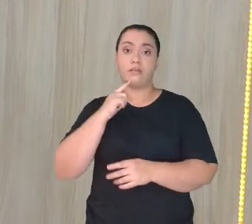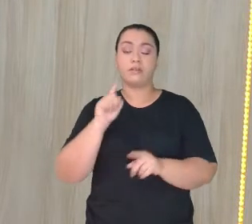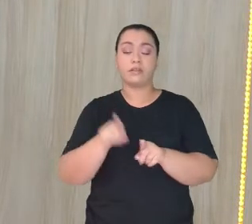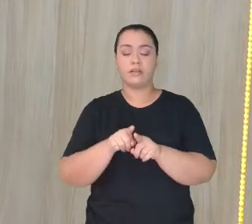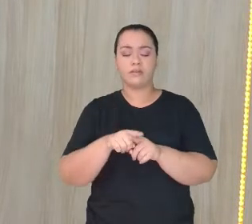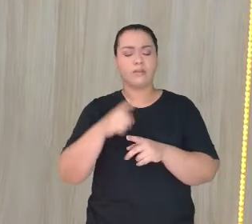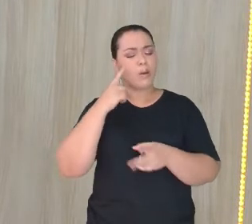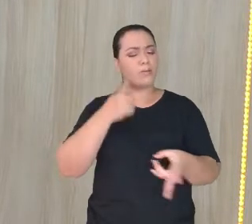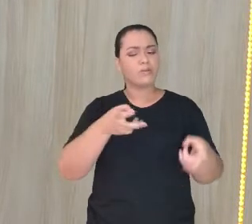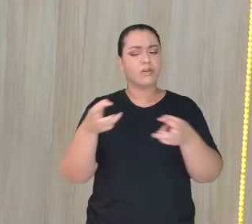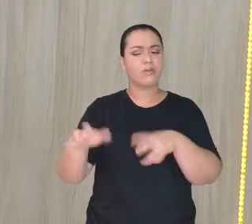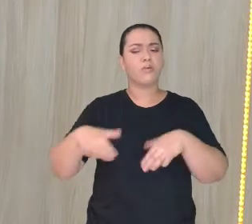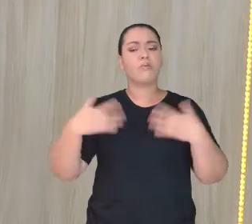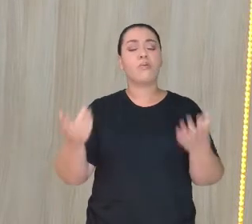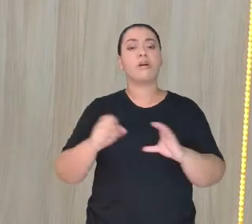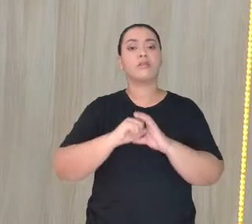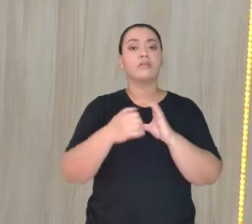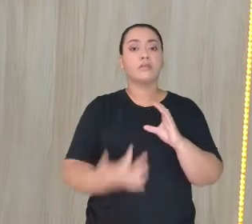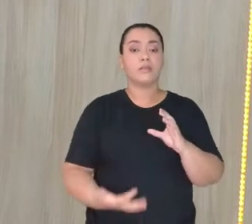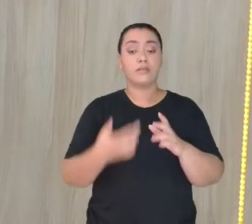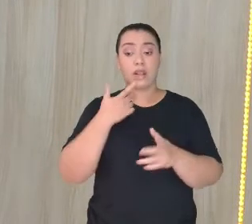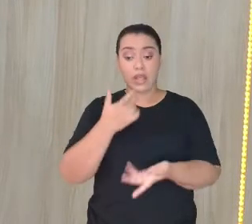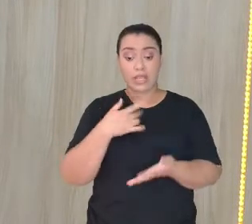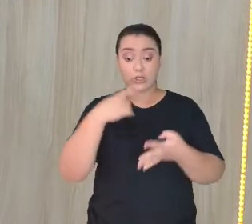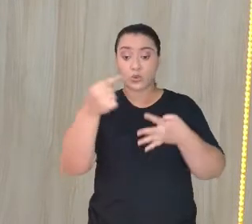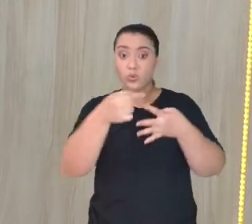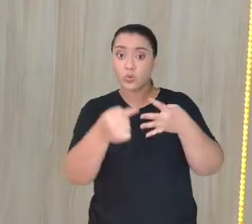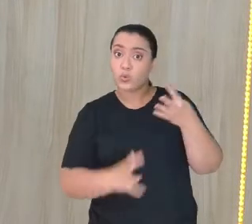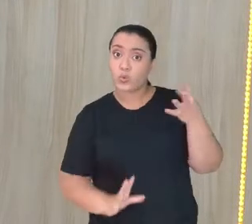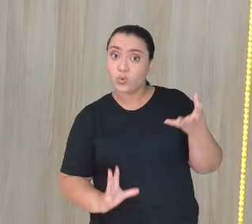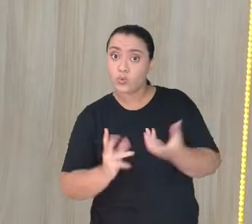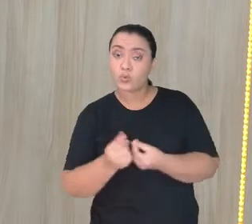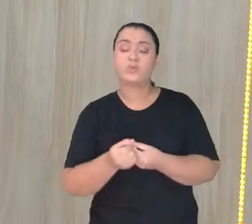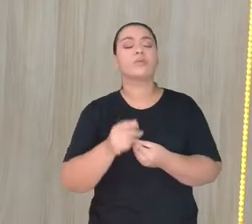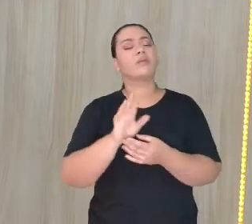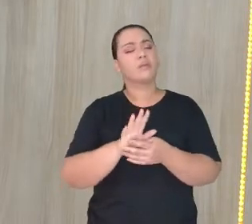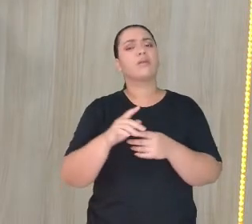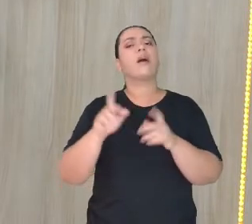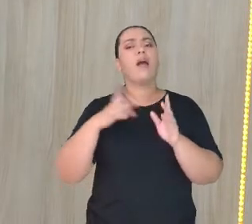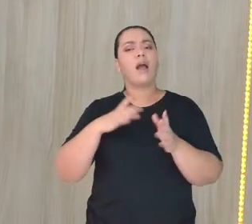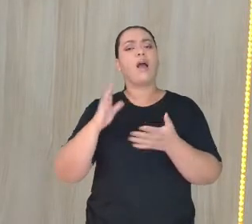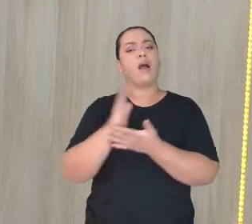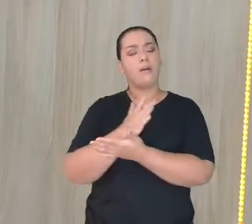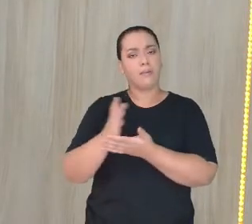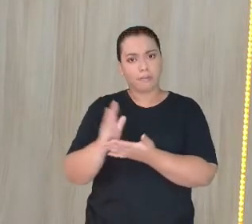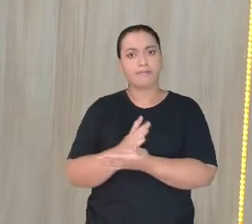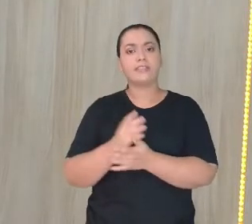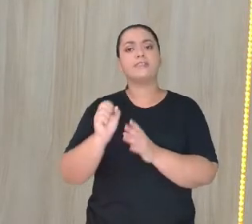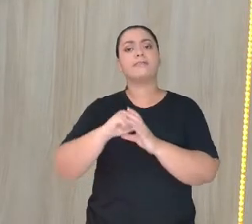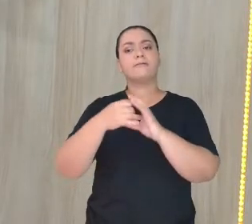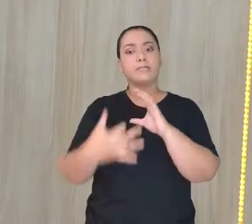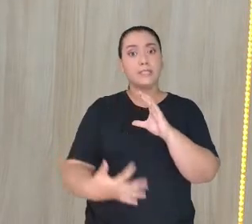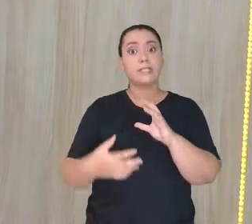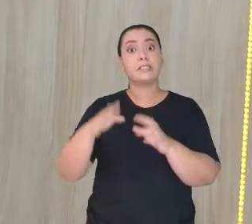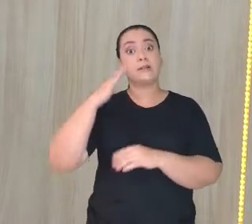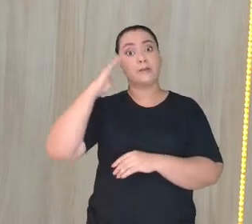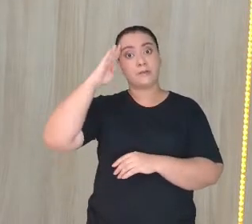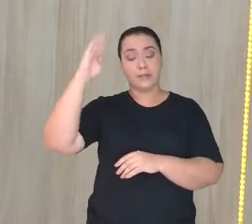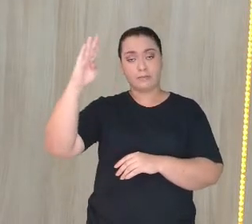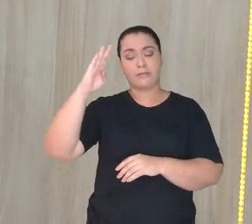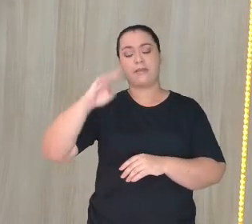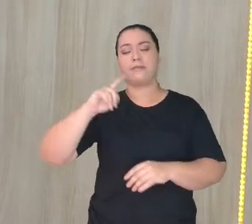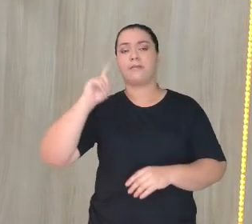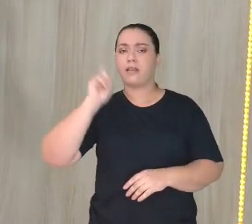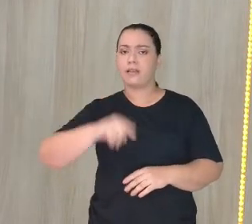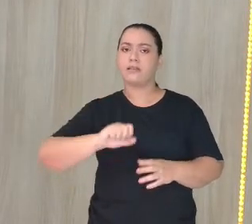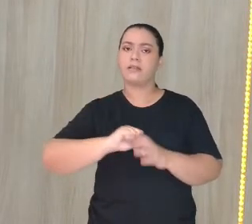não contemple todos os itens não seja um folder. Porque você tem algumas características que são essenciais, e são essas